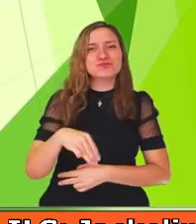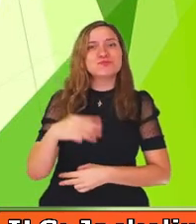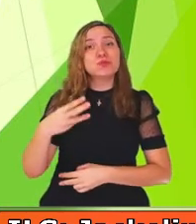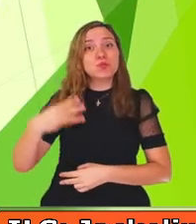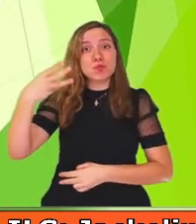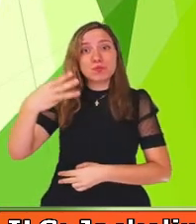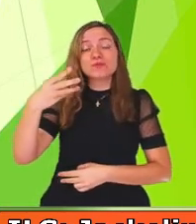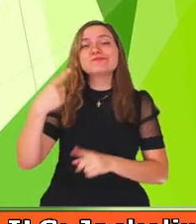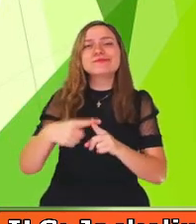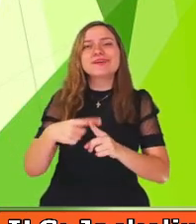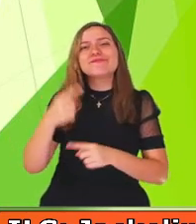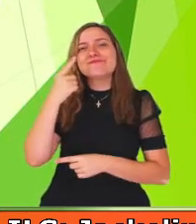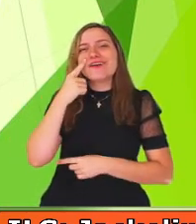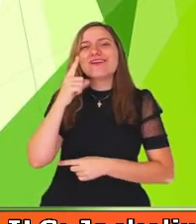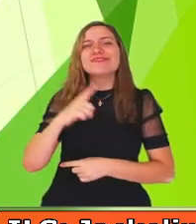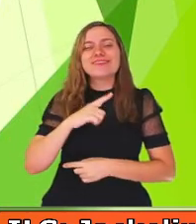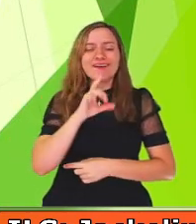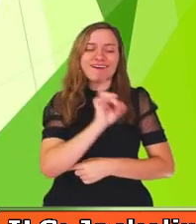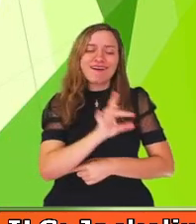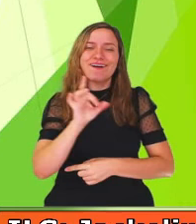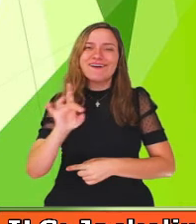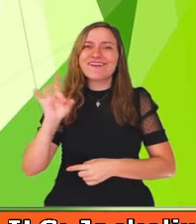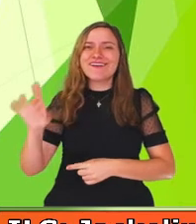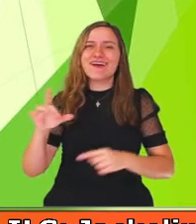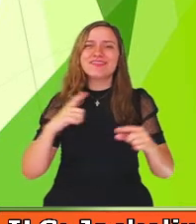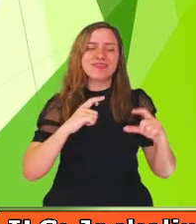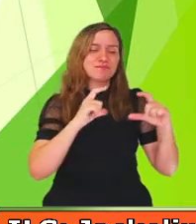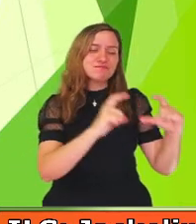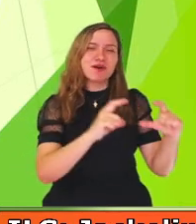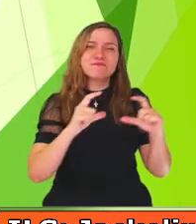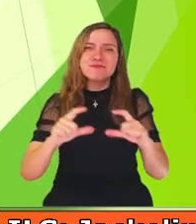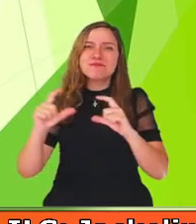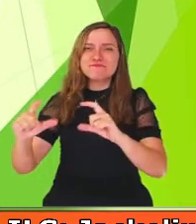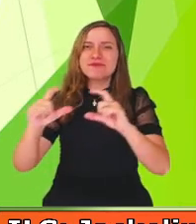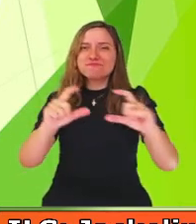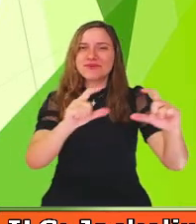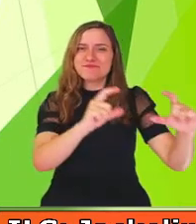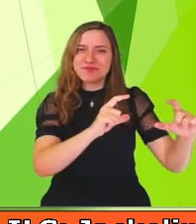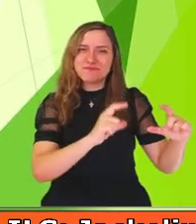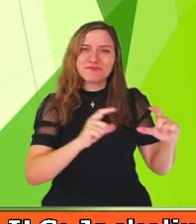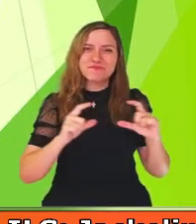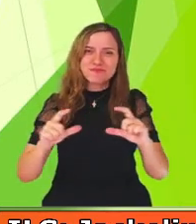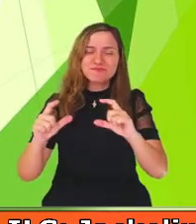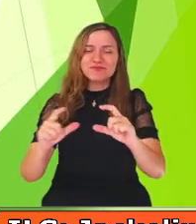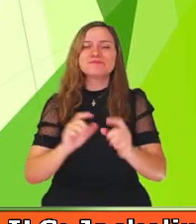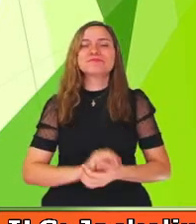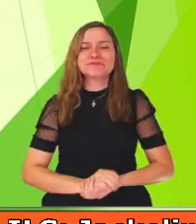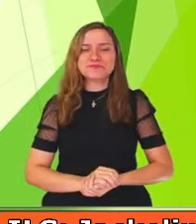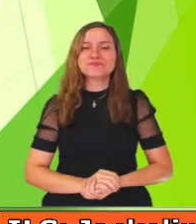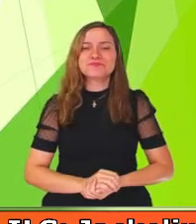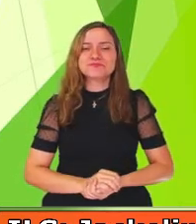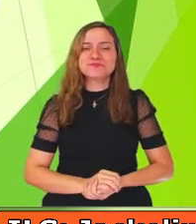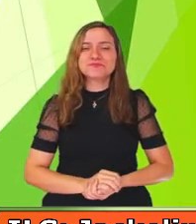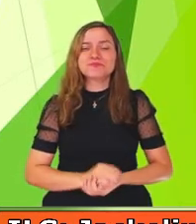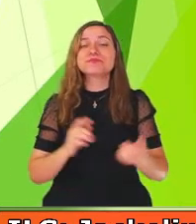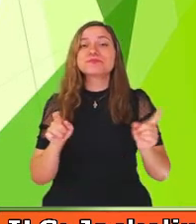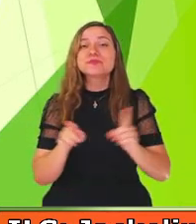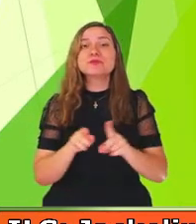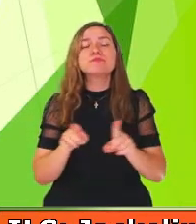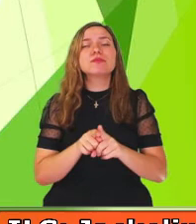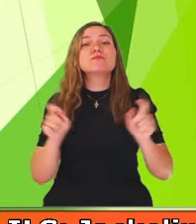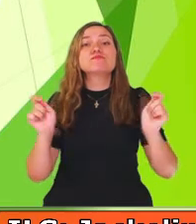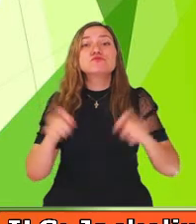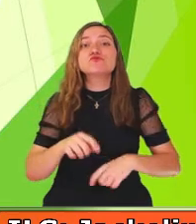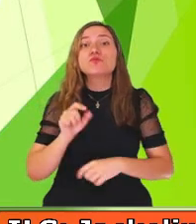cada cubinho aqui, 1 centímetro por 1 centímetro por 1 centímetro. Do mesmo modo, nós podemos